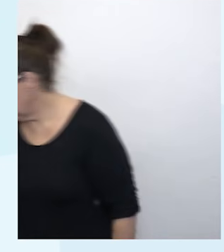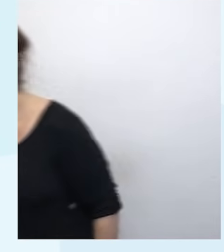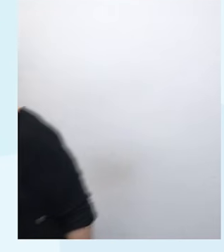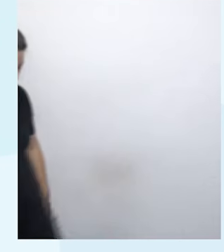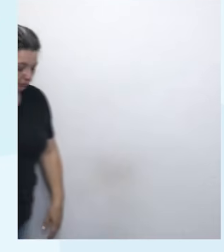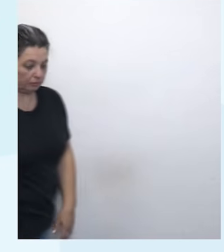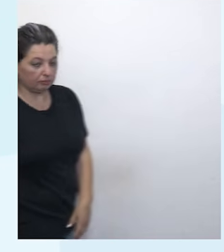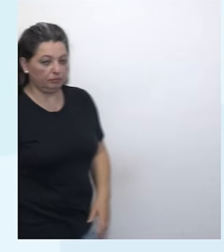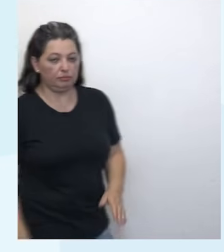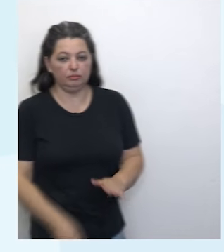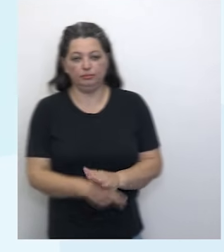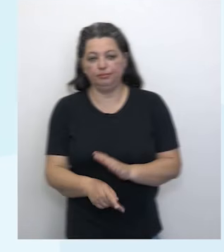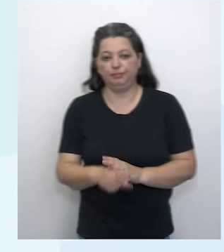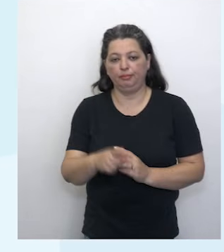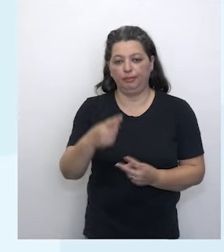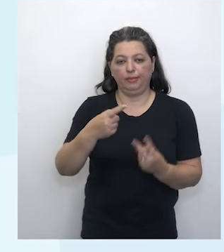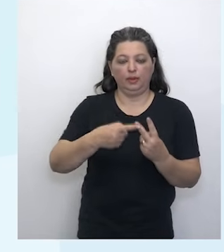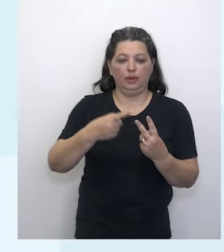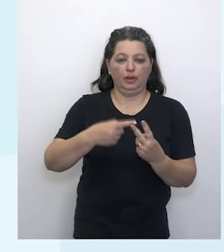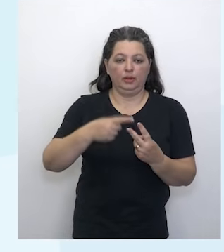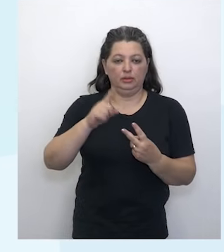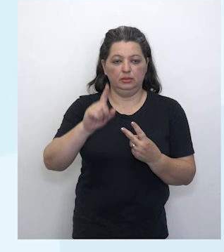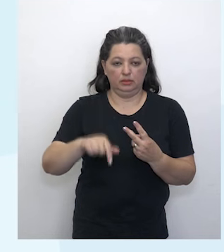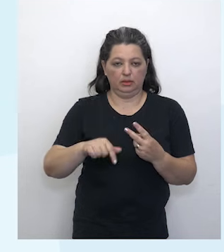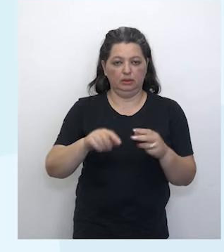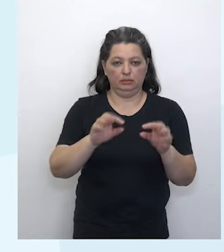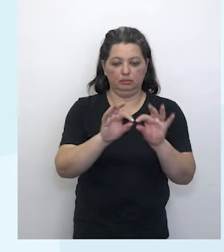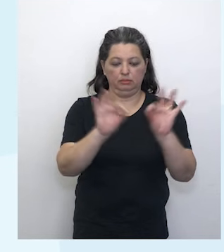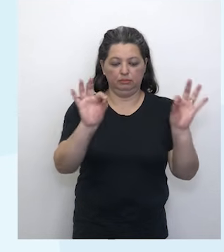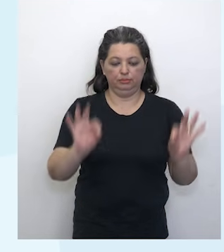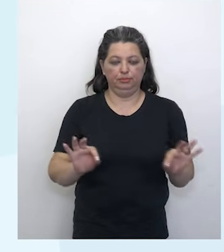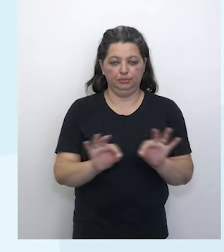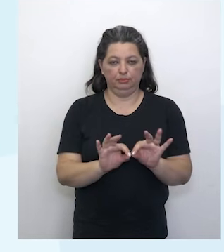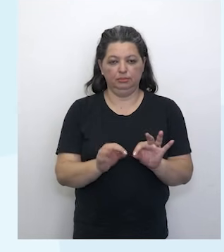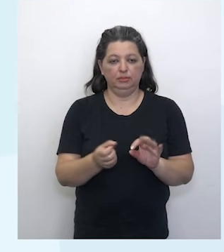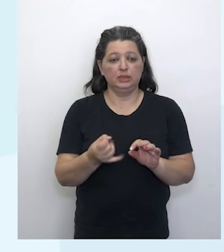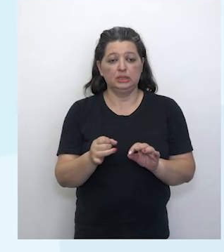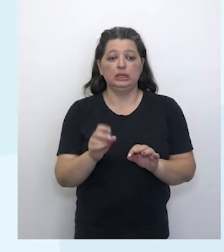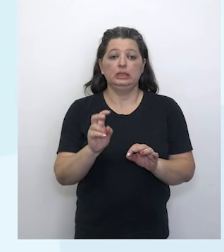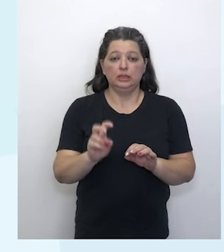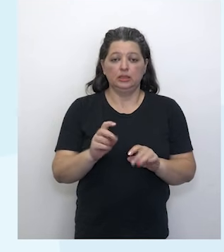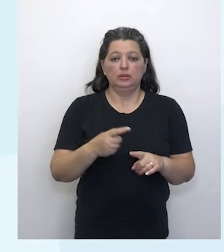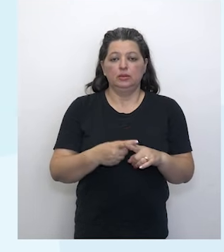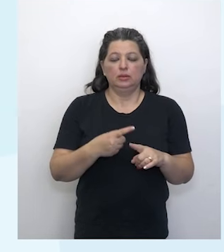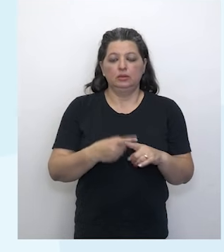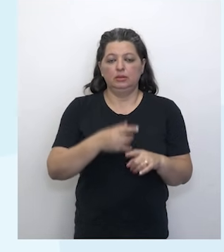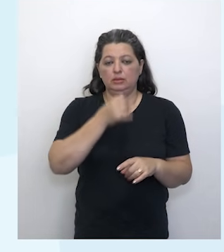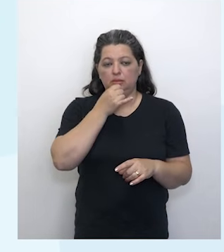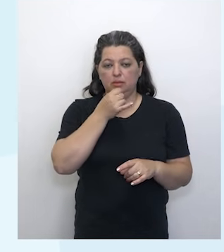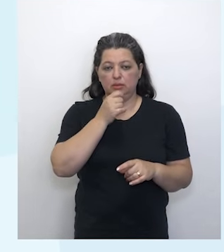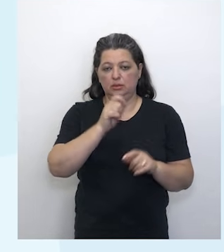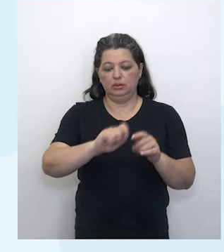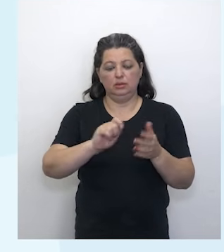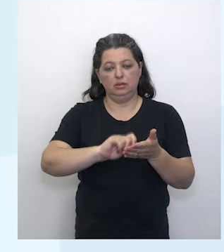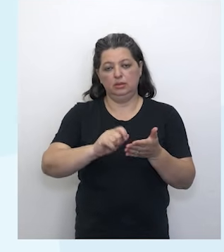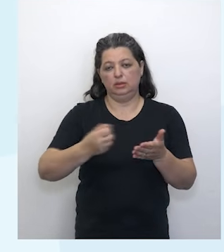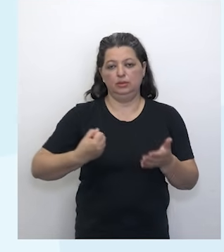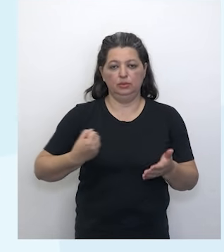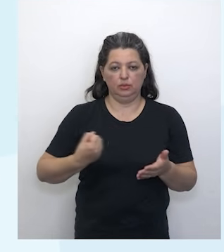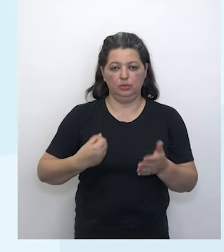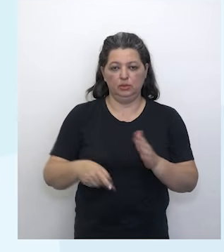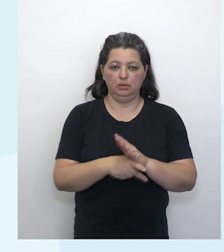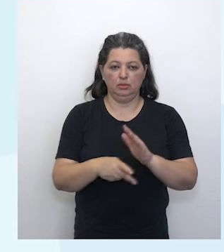raiz, porque a raiz é quadrada. Se a raiz fosse quinta, por exemplo, a gente teria que escrever esse número como potências